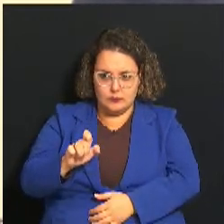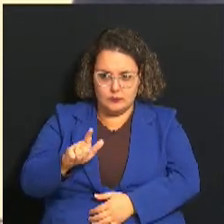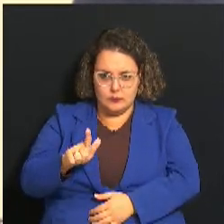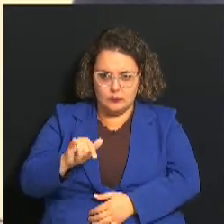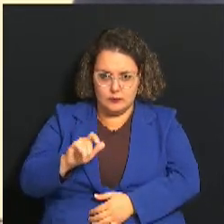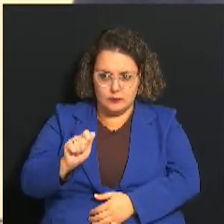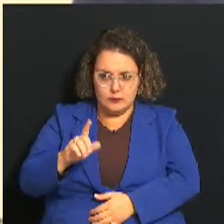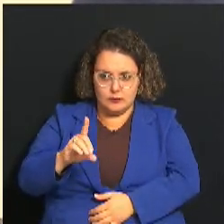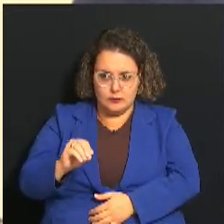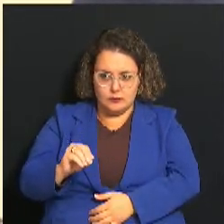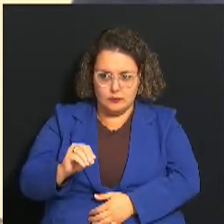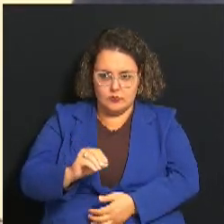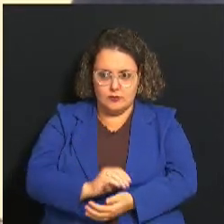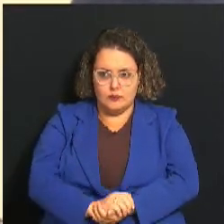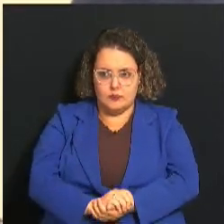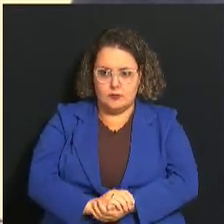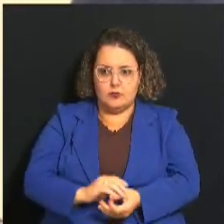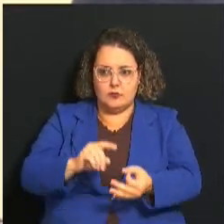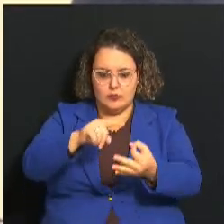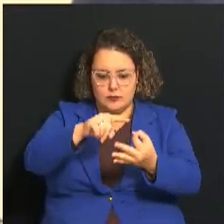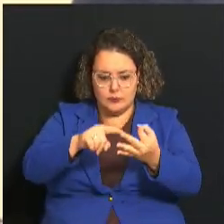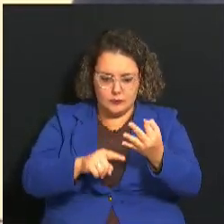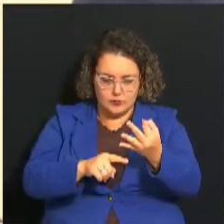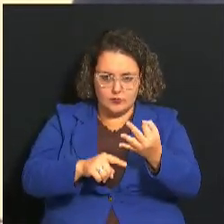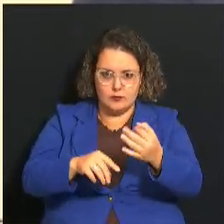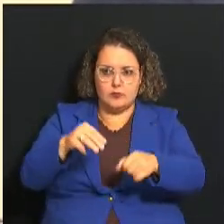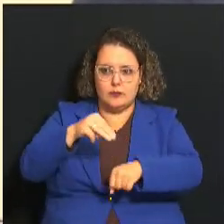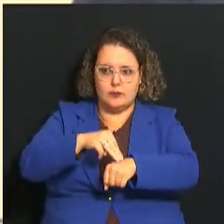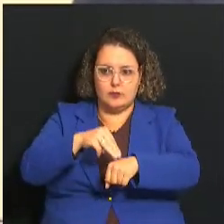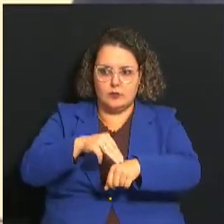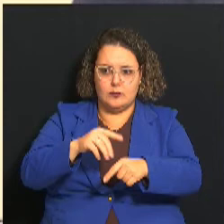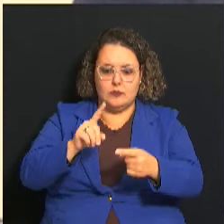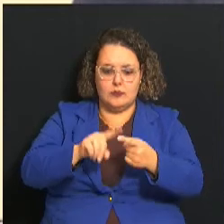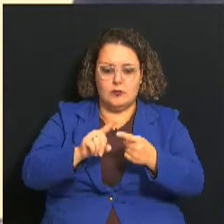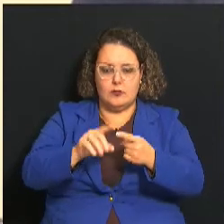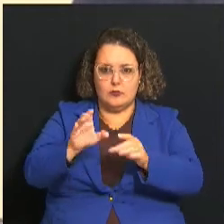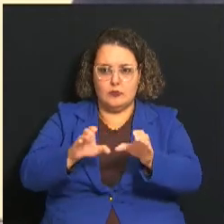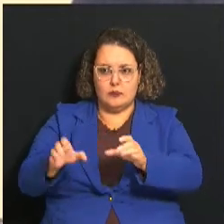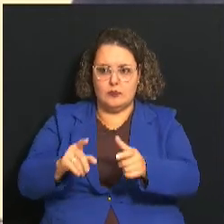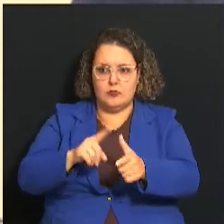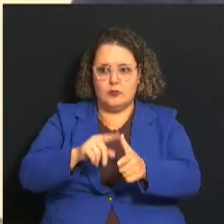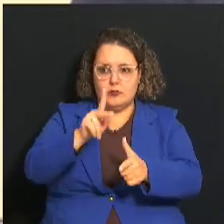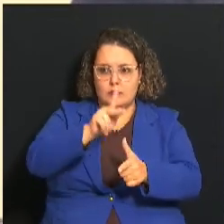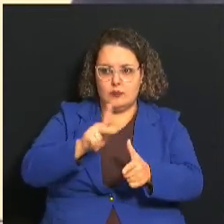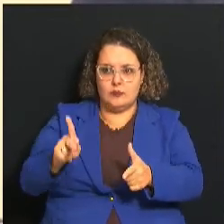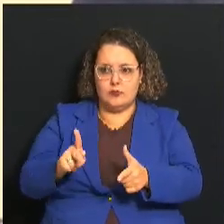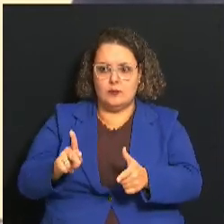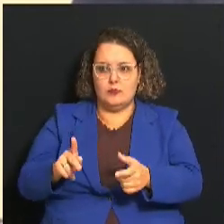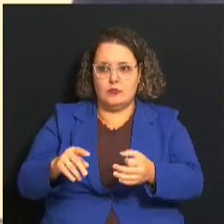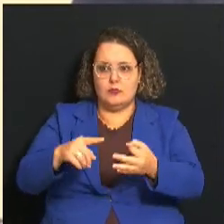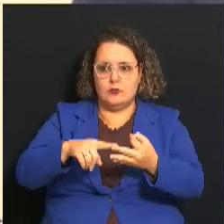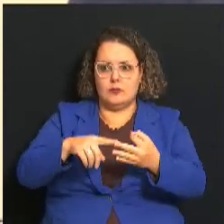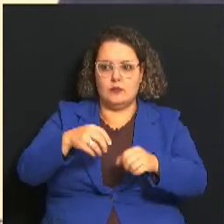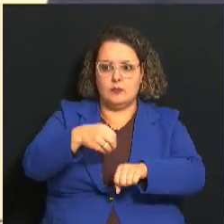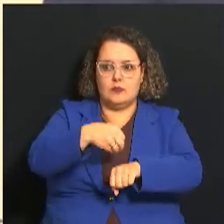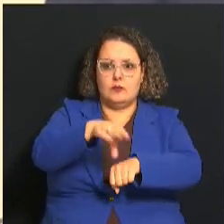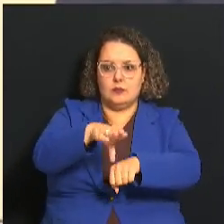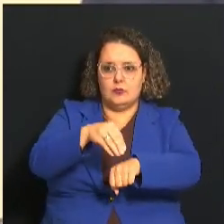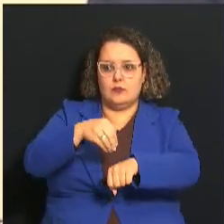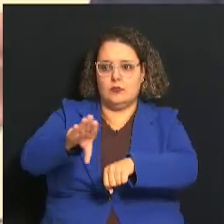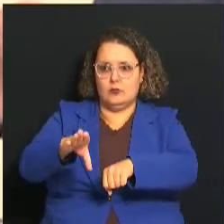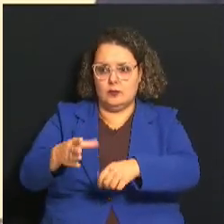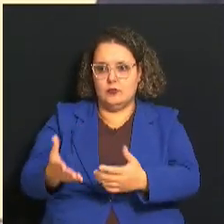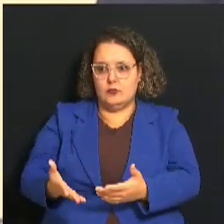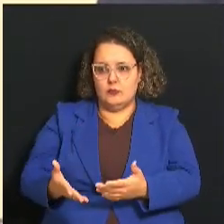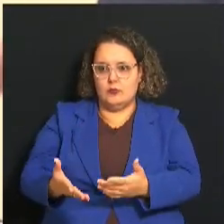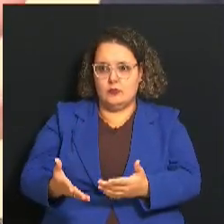proposta que os 3 membros, além do coordenador e o vice, acho que foi a Ângela, sejam indicados pelo